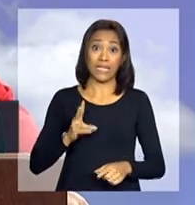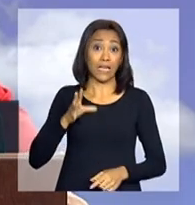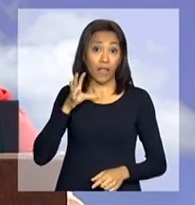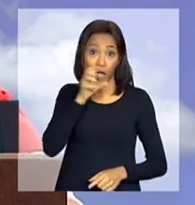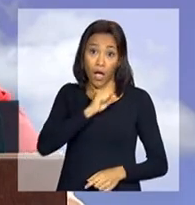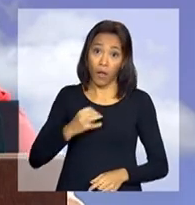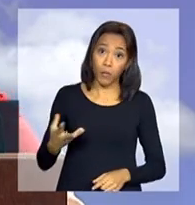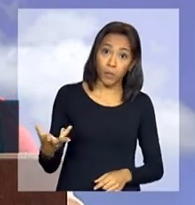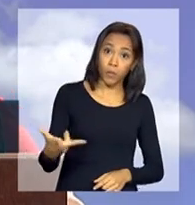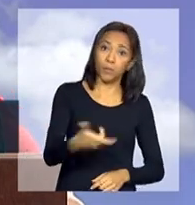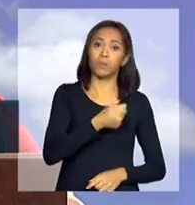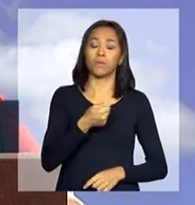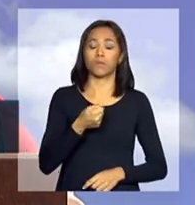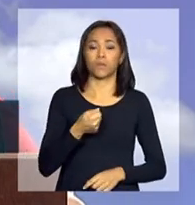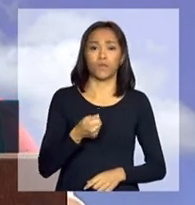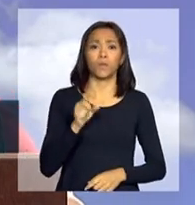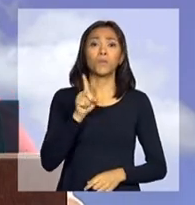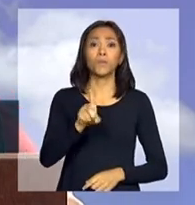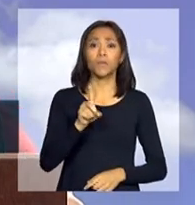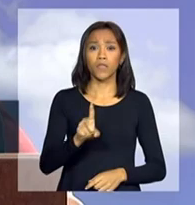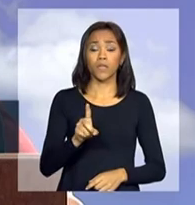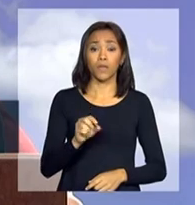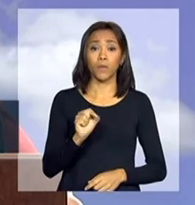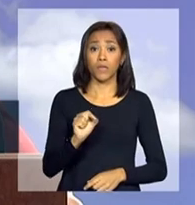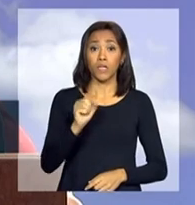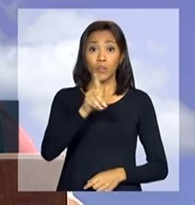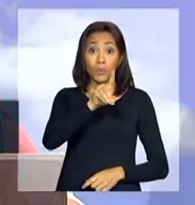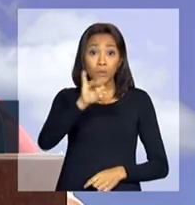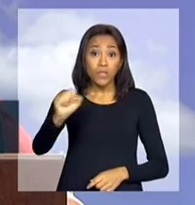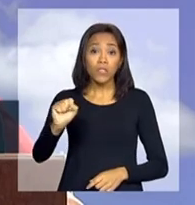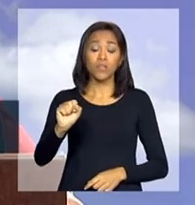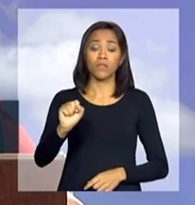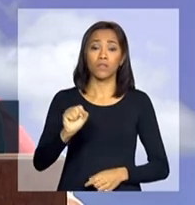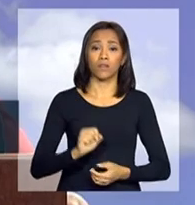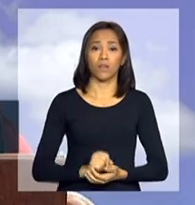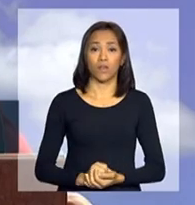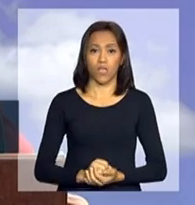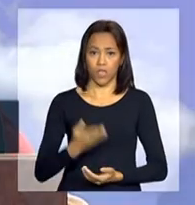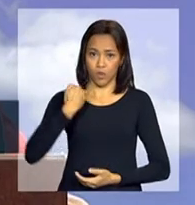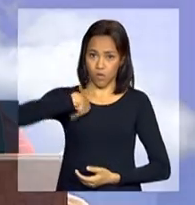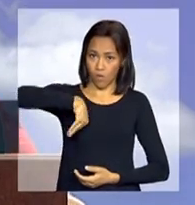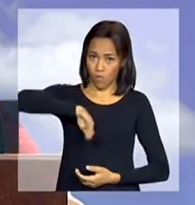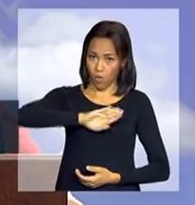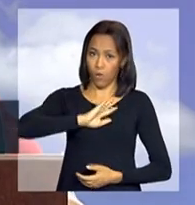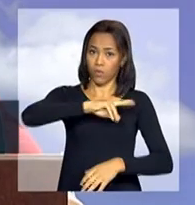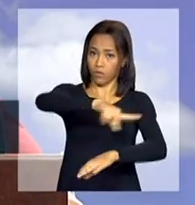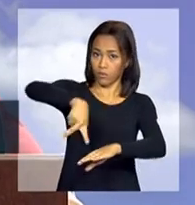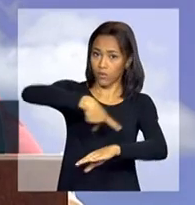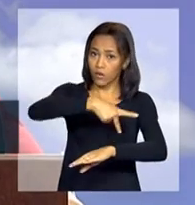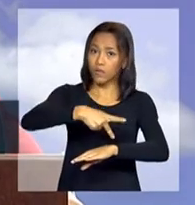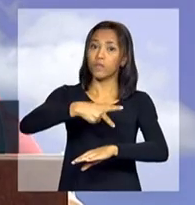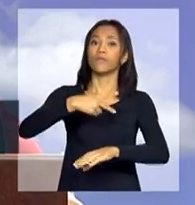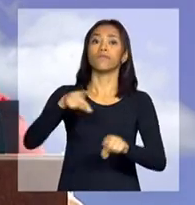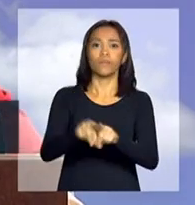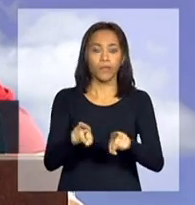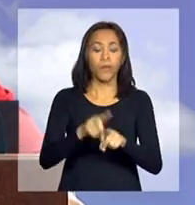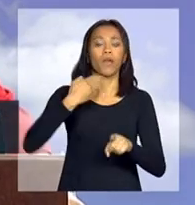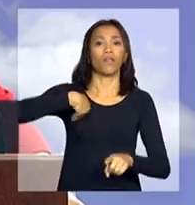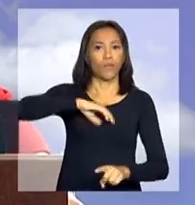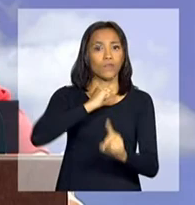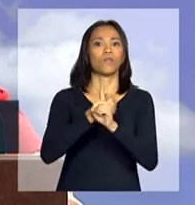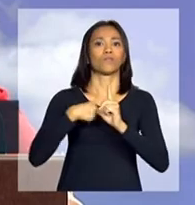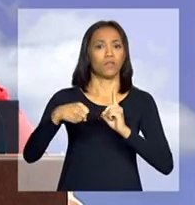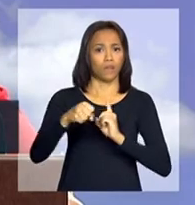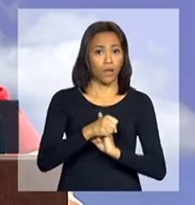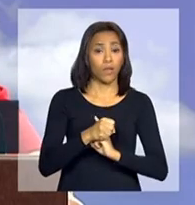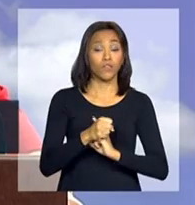rápida fim do dia em que e o nosso país a nossa sociedade e